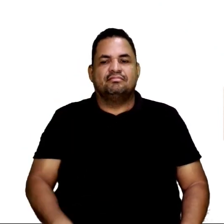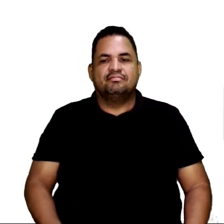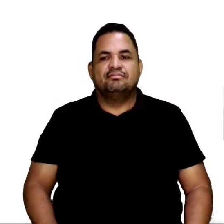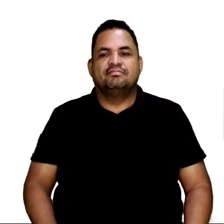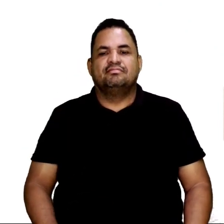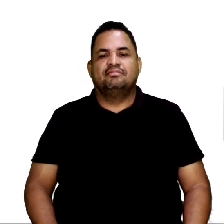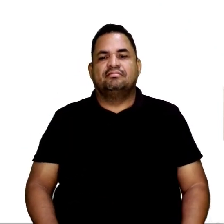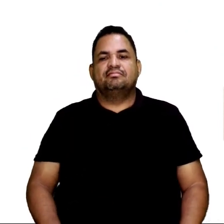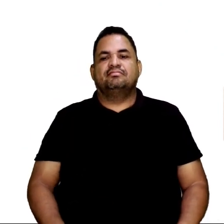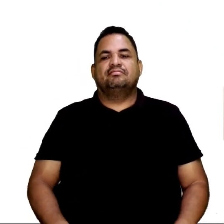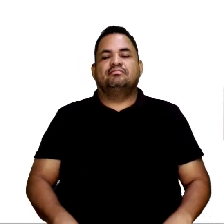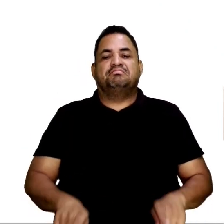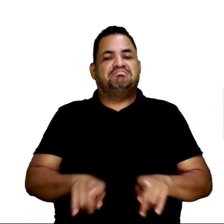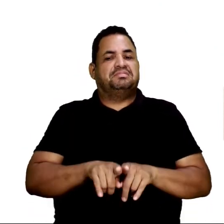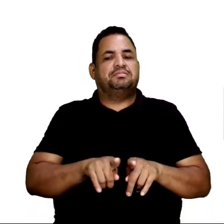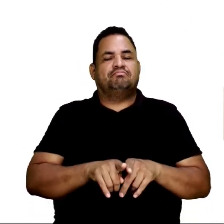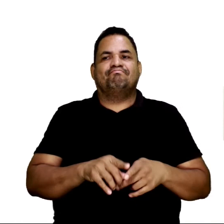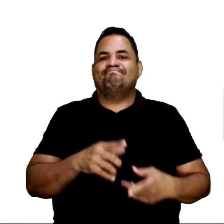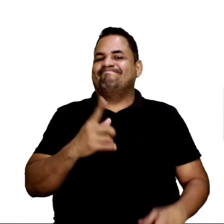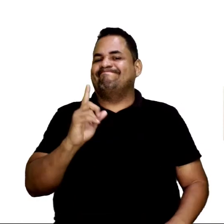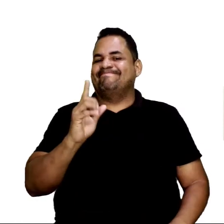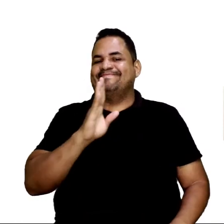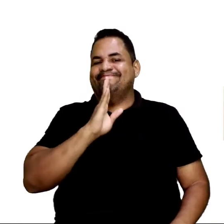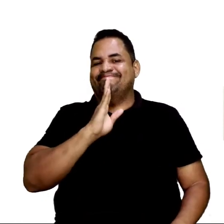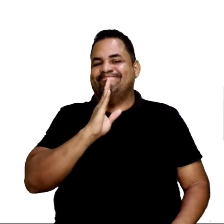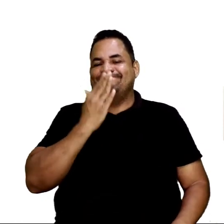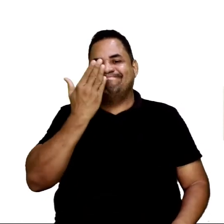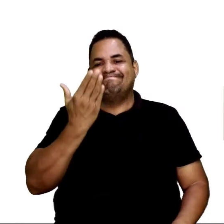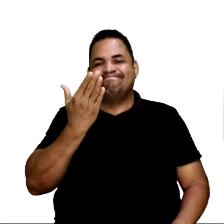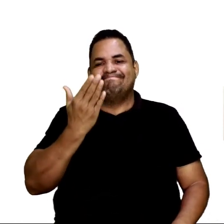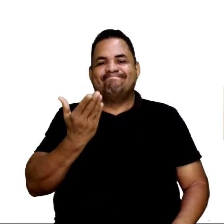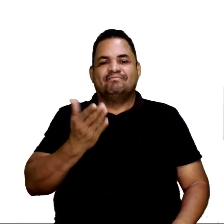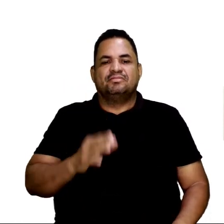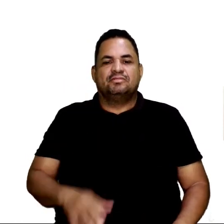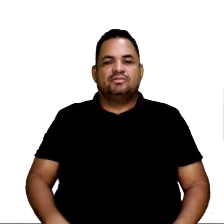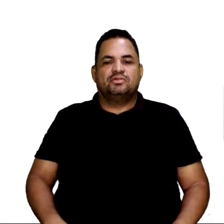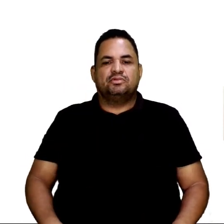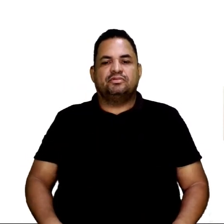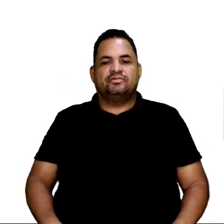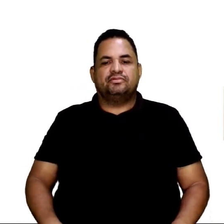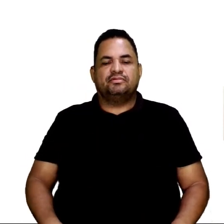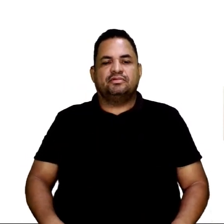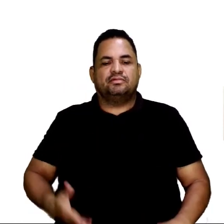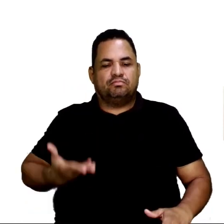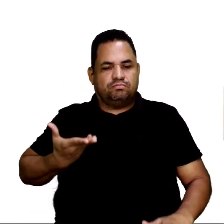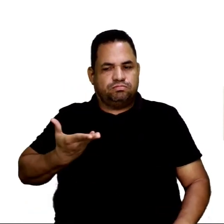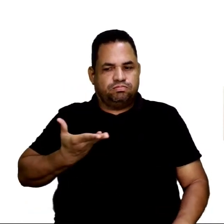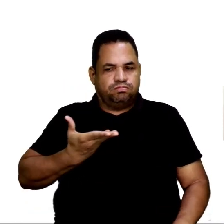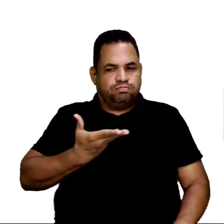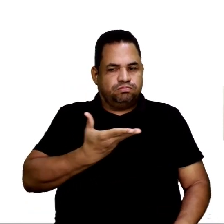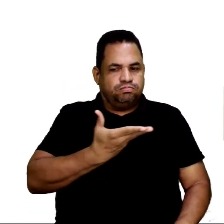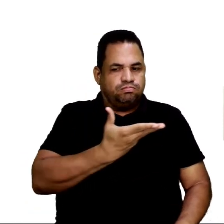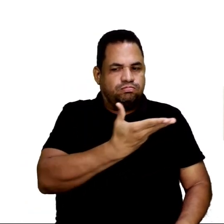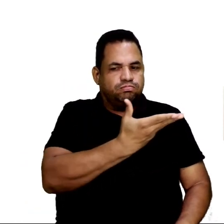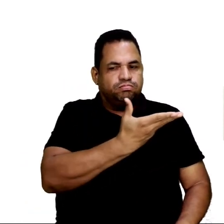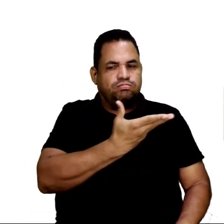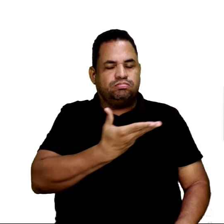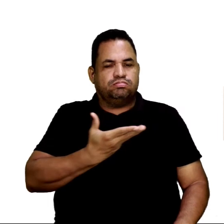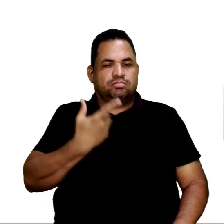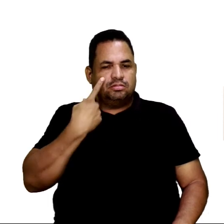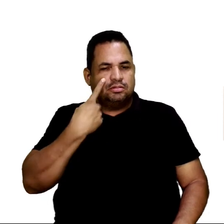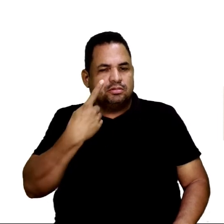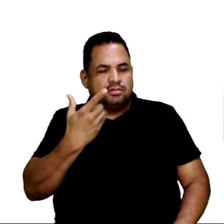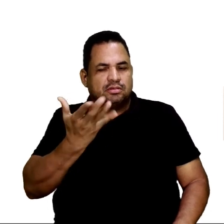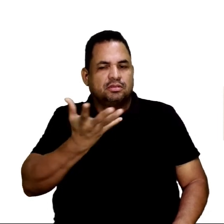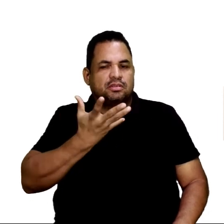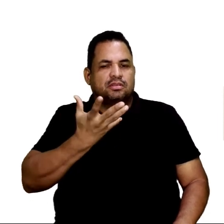viu e você também não conhece o rostinho dele. Quando a gente faz aquelas ultrassonografias, a gente vê o formatinho dele, mas ainda a gente quer sentir,